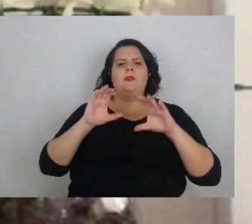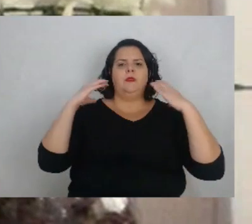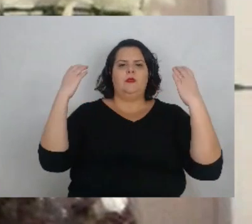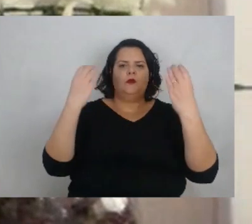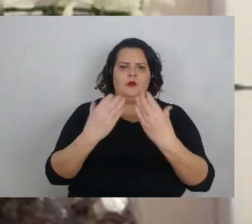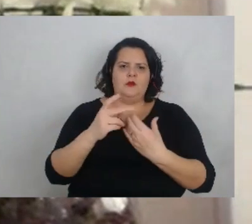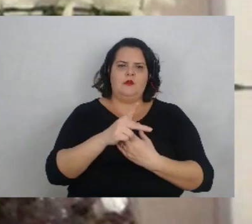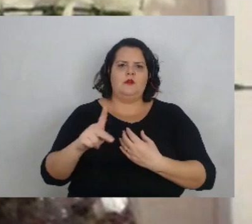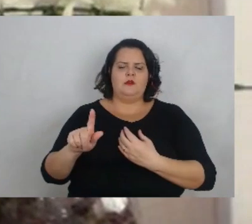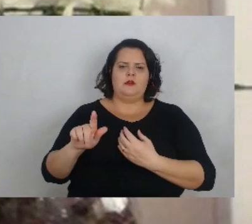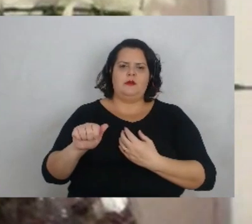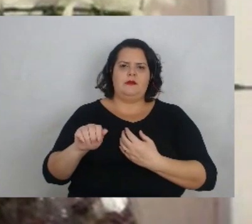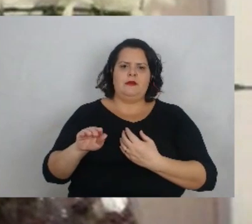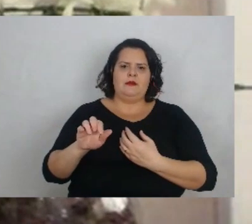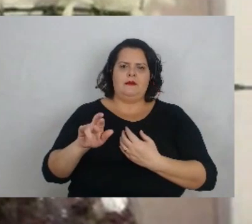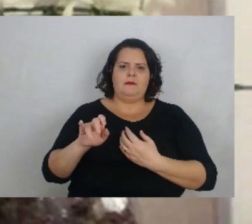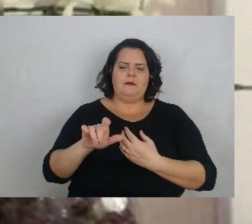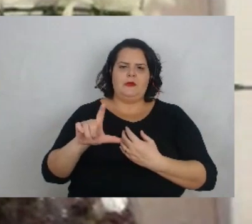Gabriela, comissão organizadora como um todo.